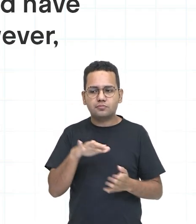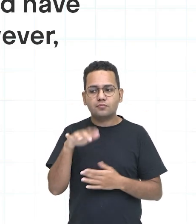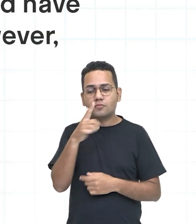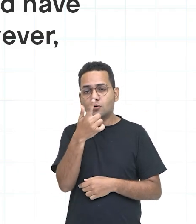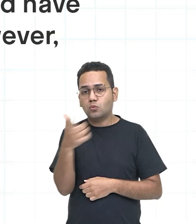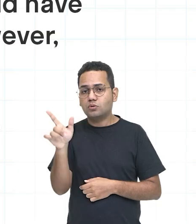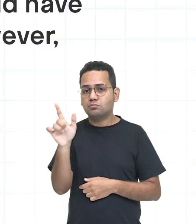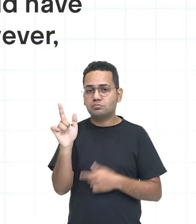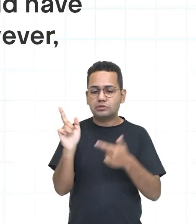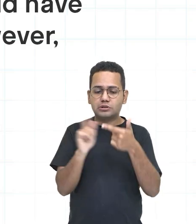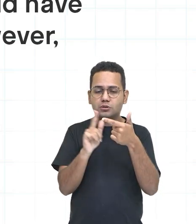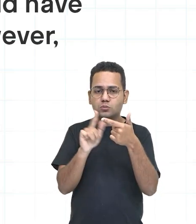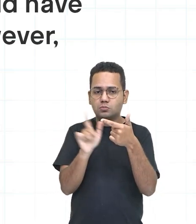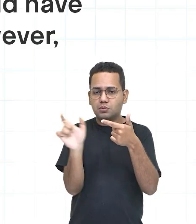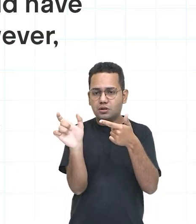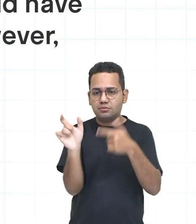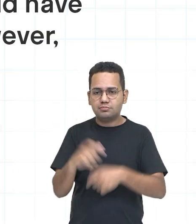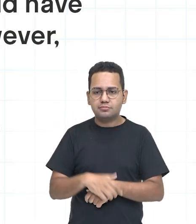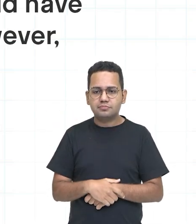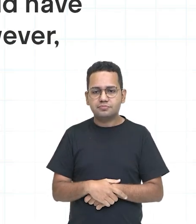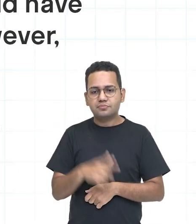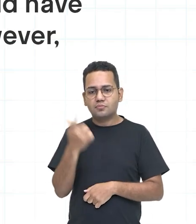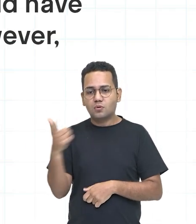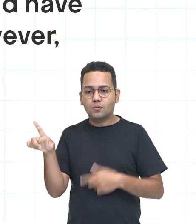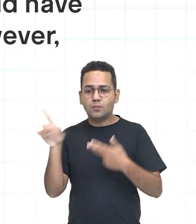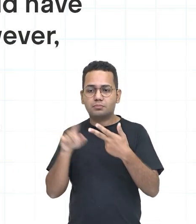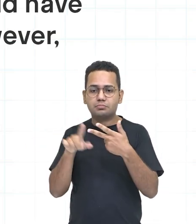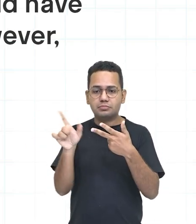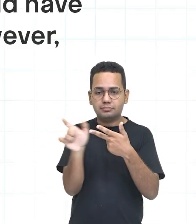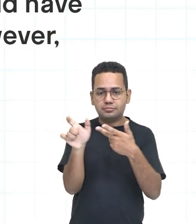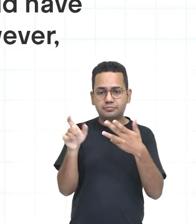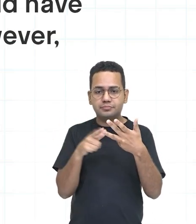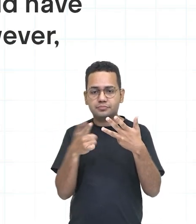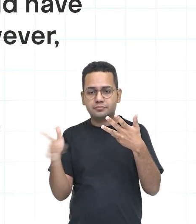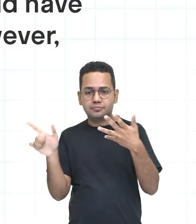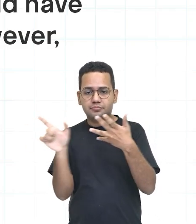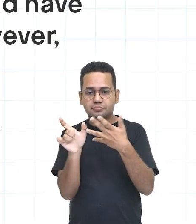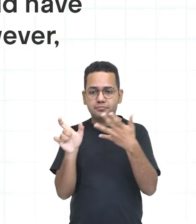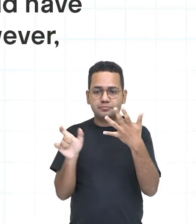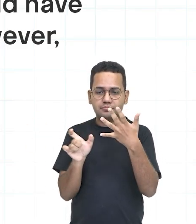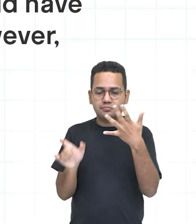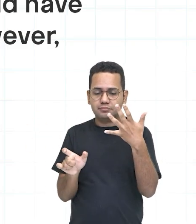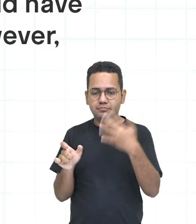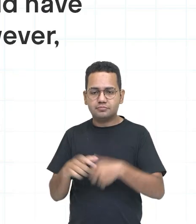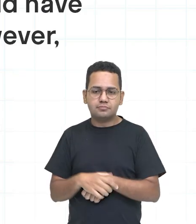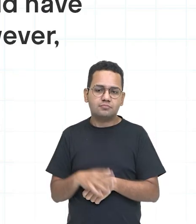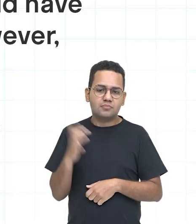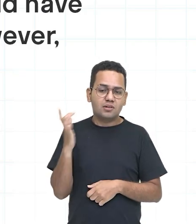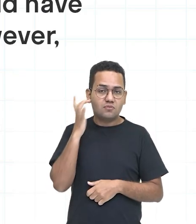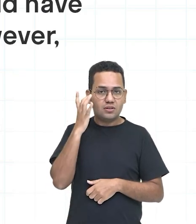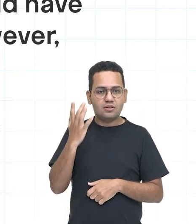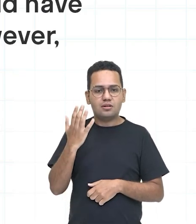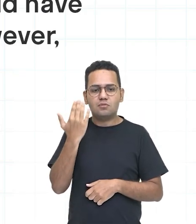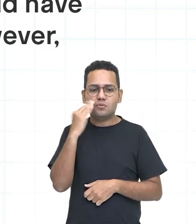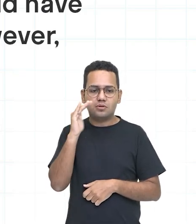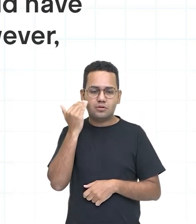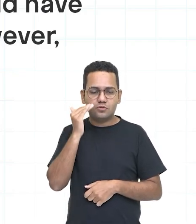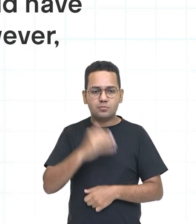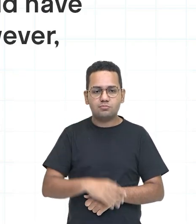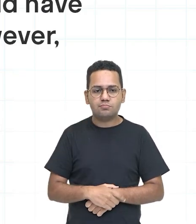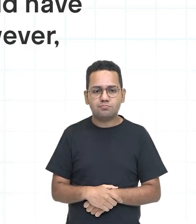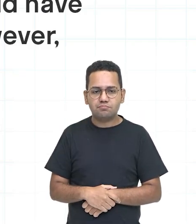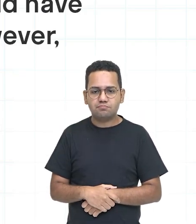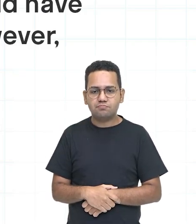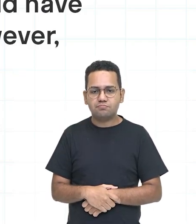tá? Olha só, várias palavras aí cognatas, palavras que facilitam a compreensão do texto, tá? E